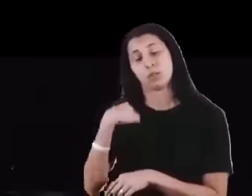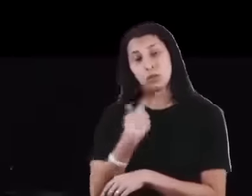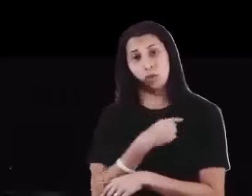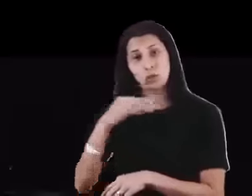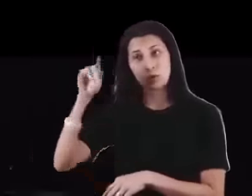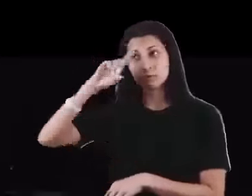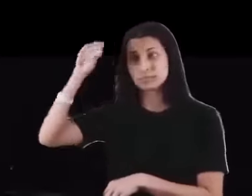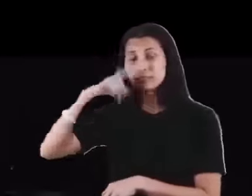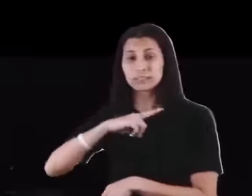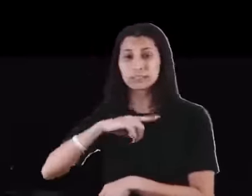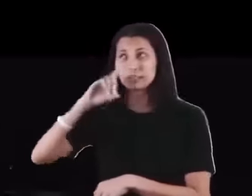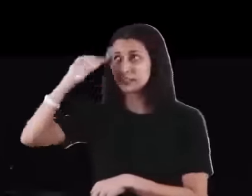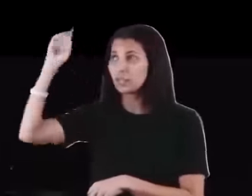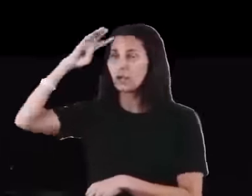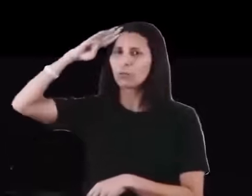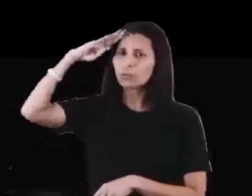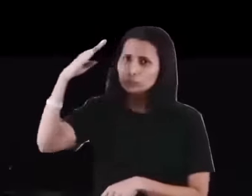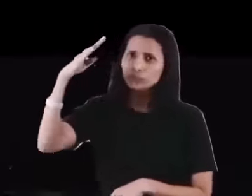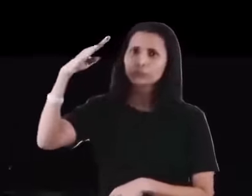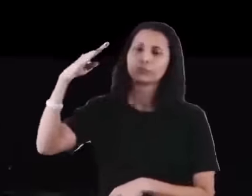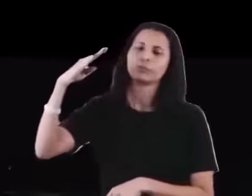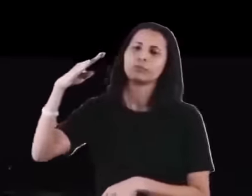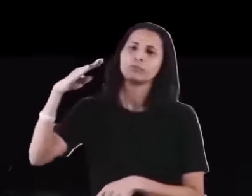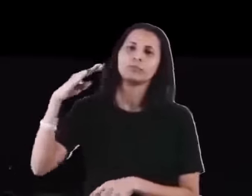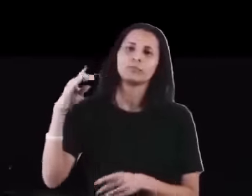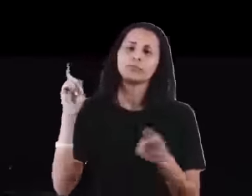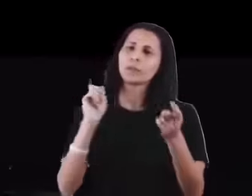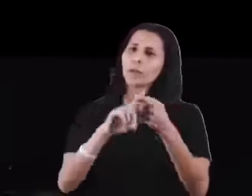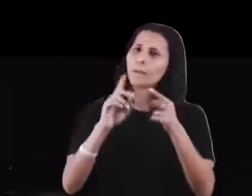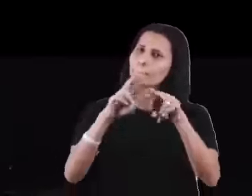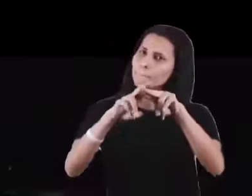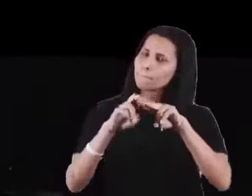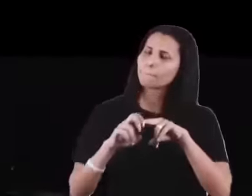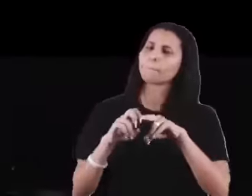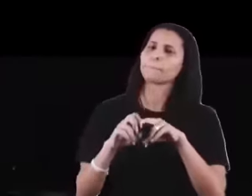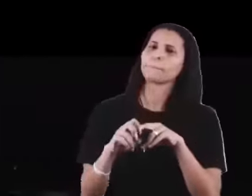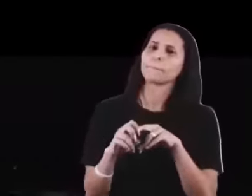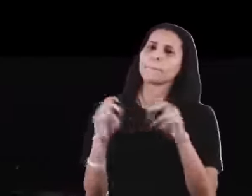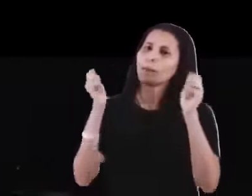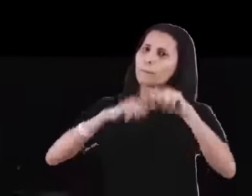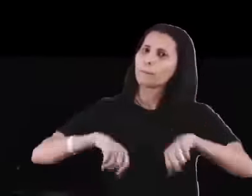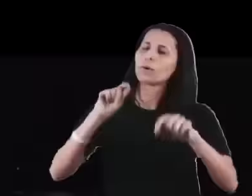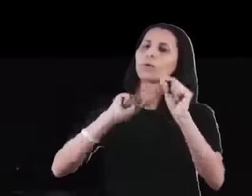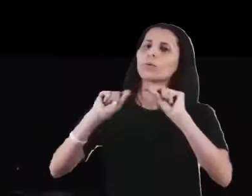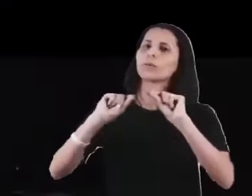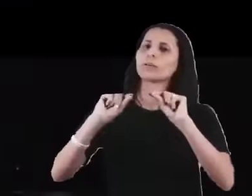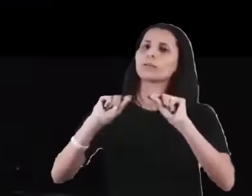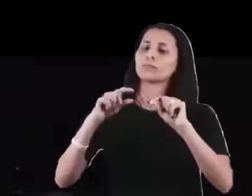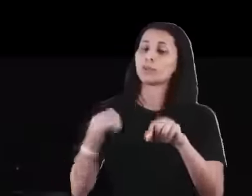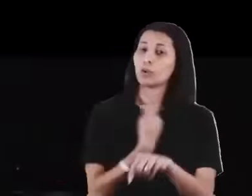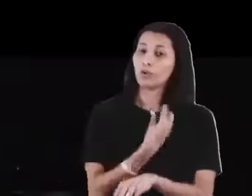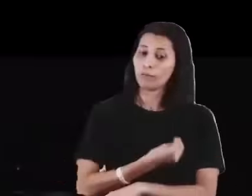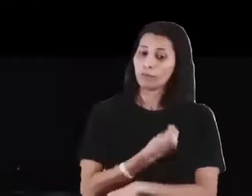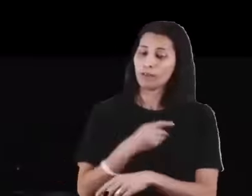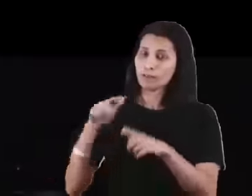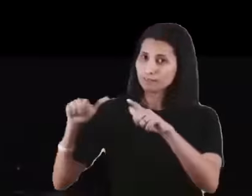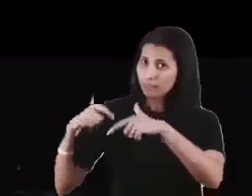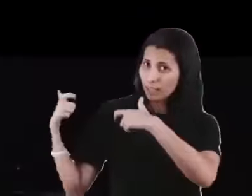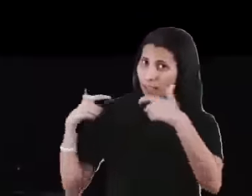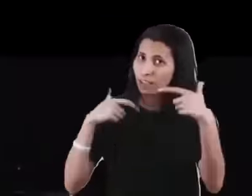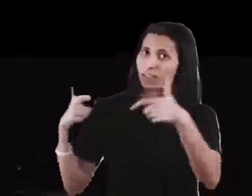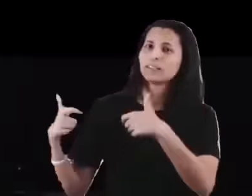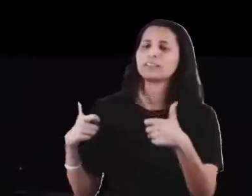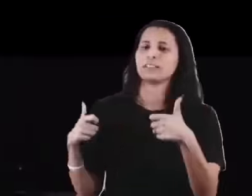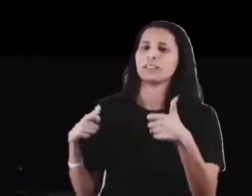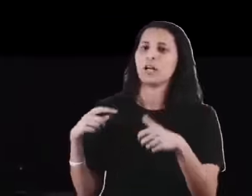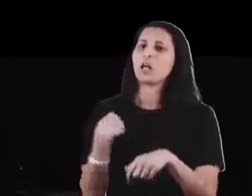aberta os nossos braços é porque a gente vai viver o que é guerra e ela não é é isso que a